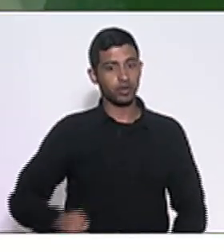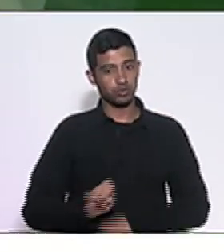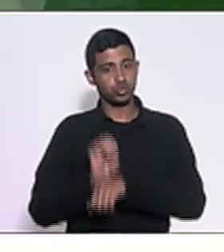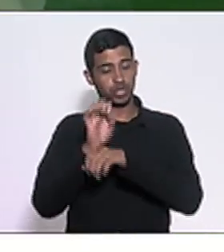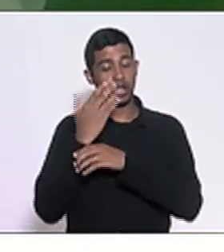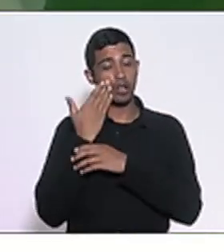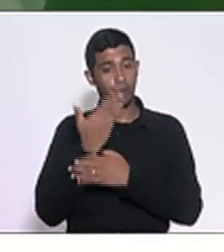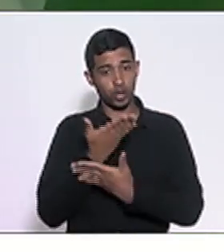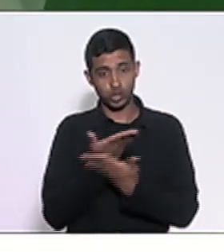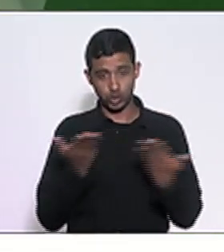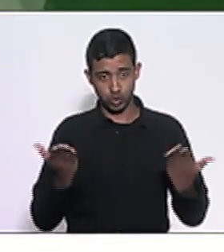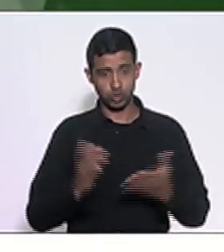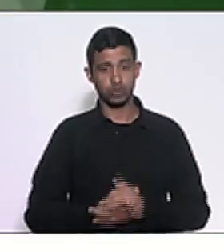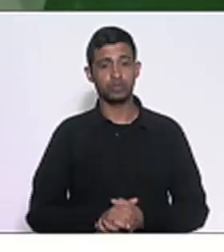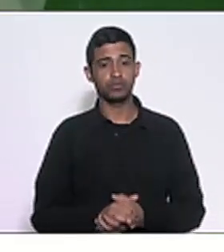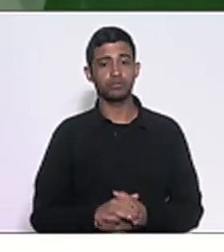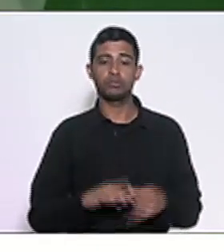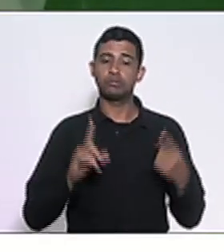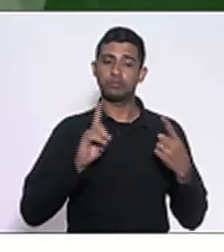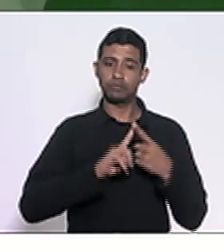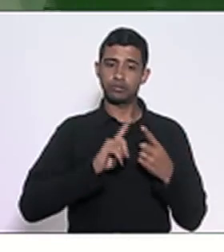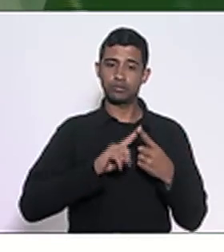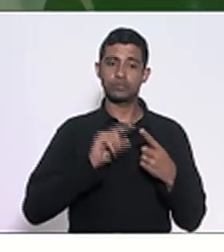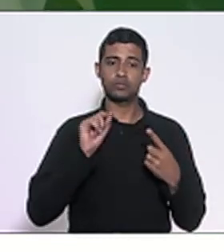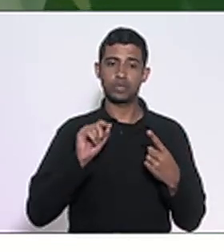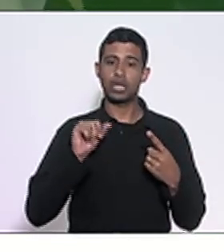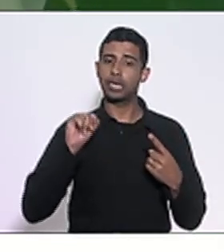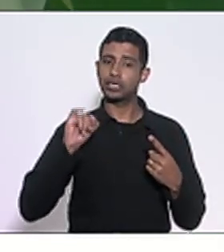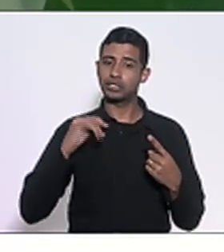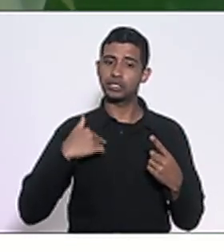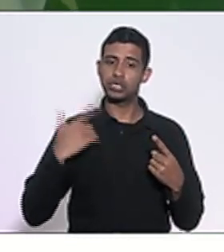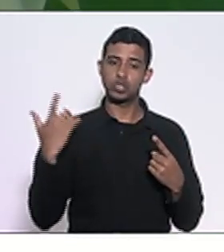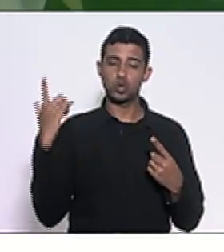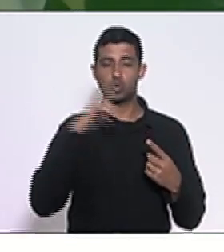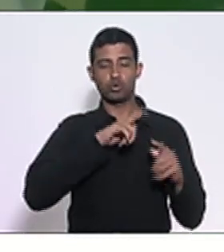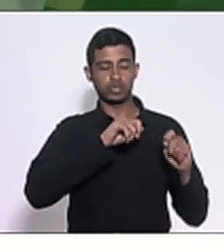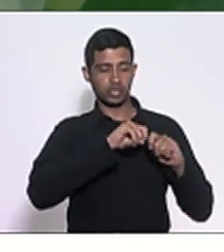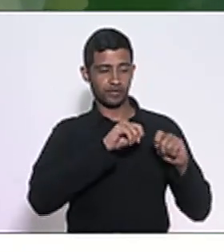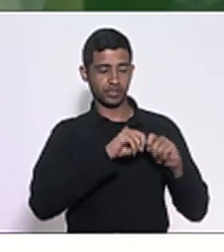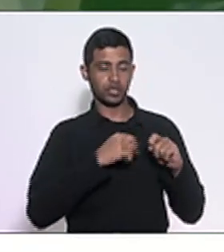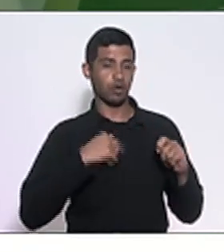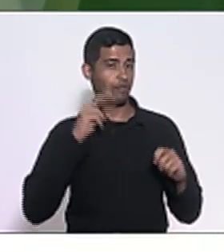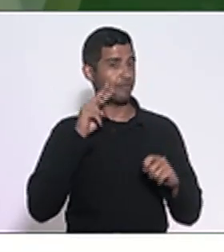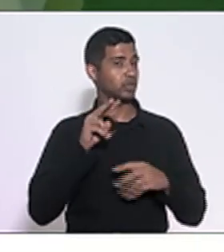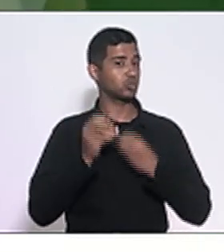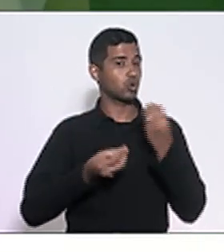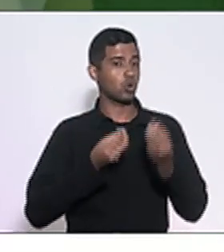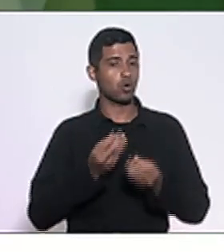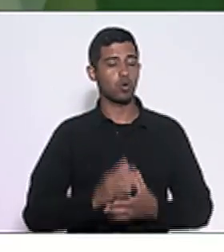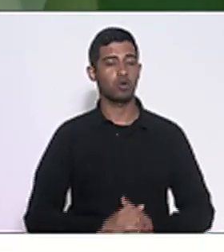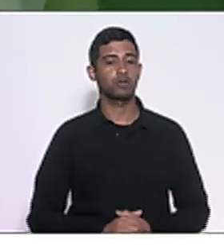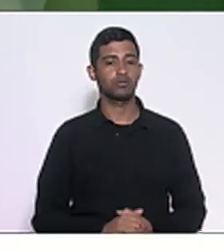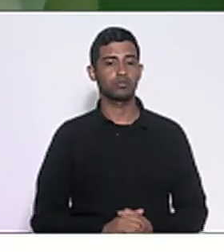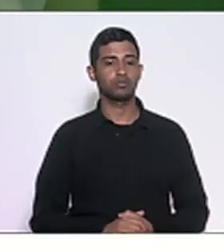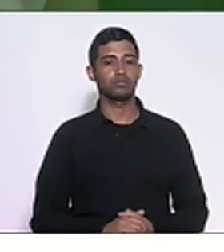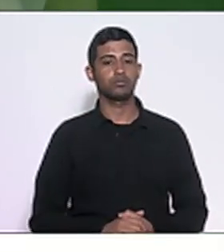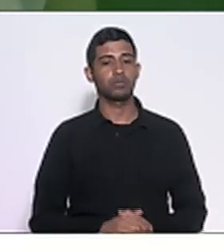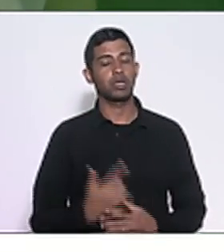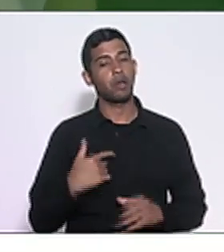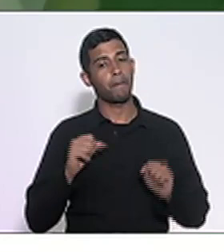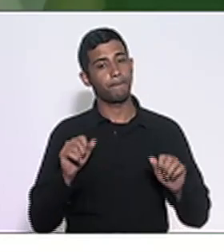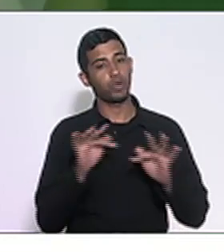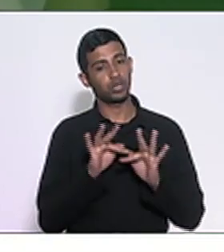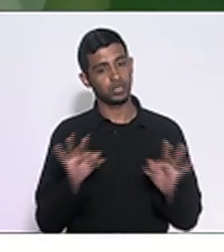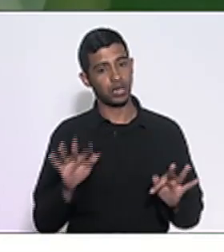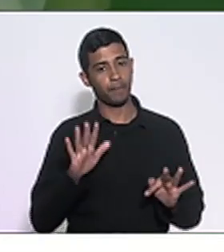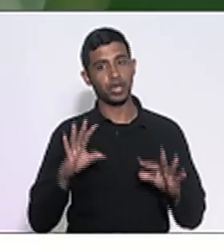para todos. A questão, né, se eu puder fazer, eu vejo da seguinte forma, sendo até um pouco simplista, mas para que